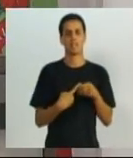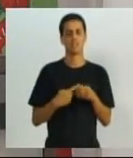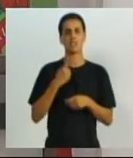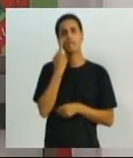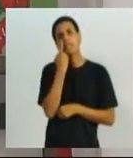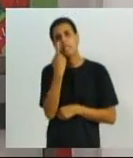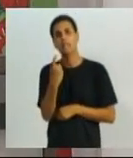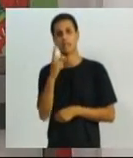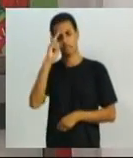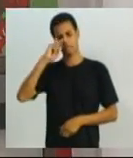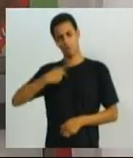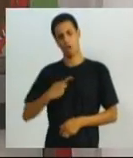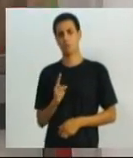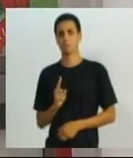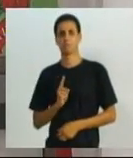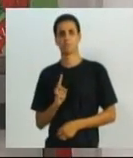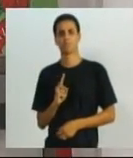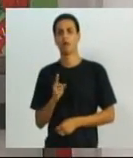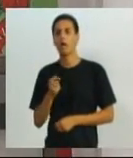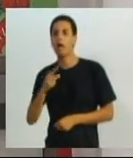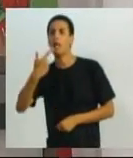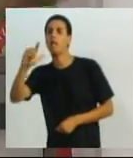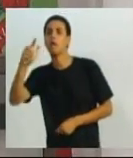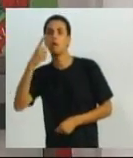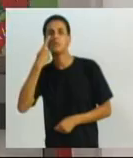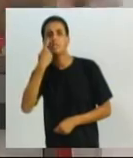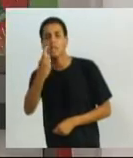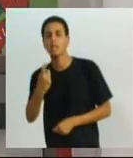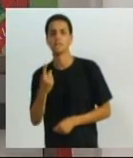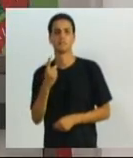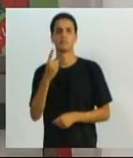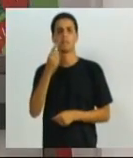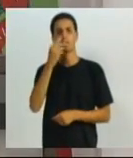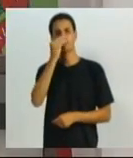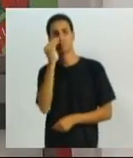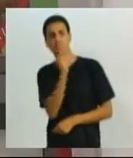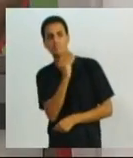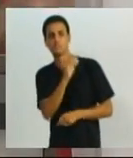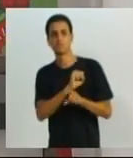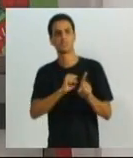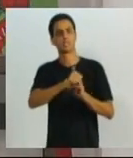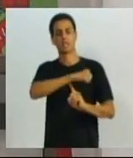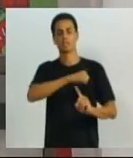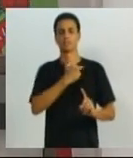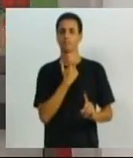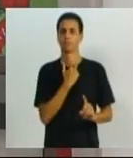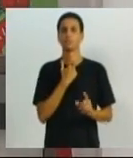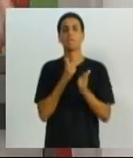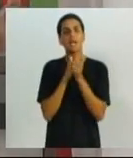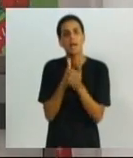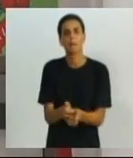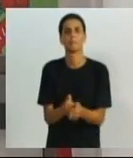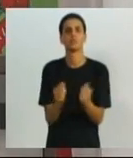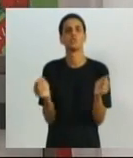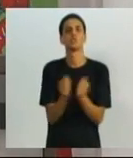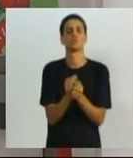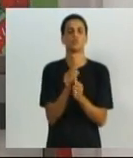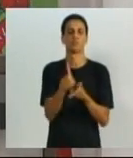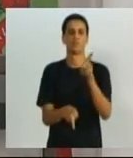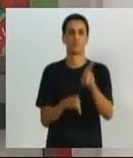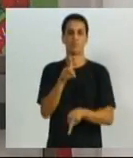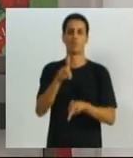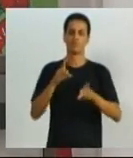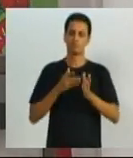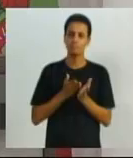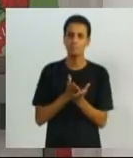do nosso próprio umbigo, de terceiros, né, e virando as costas para a sociedade. Nós só temos que caminhar junto com o povo e, de forma